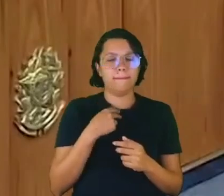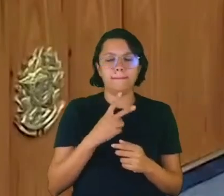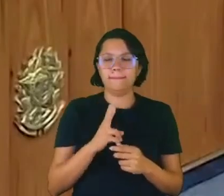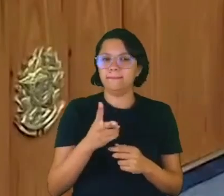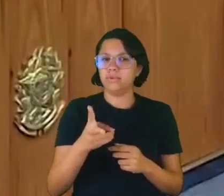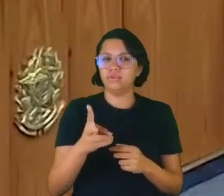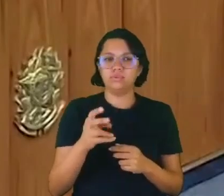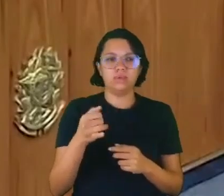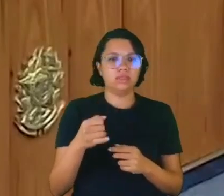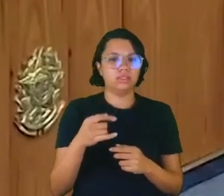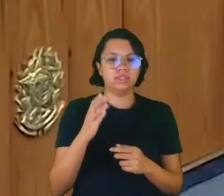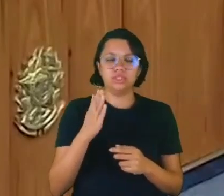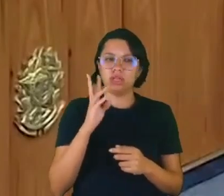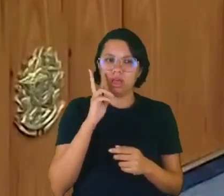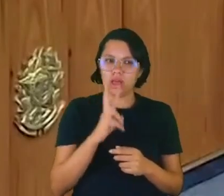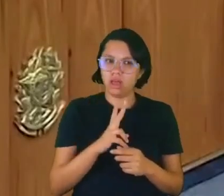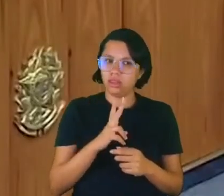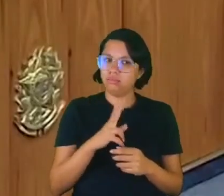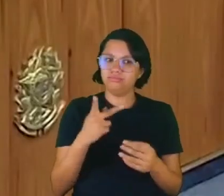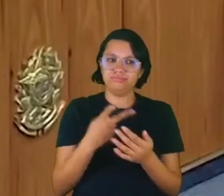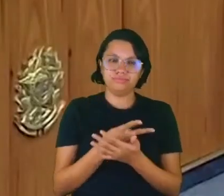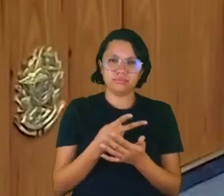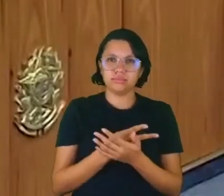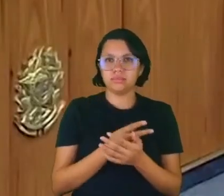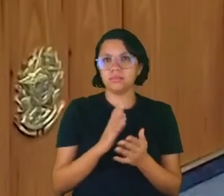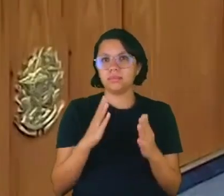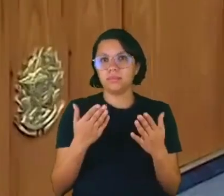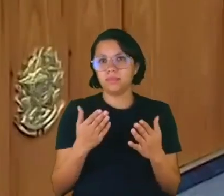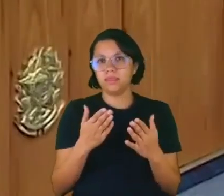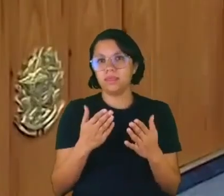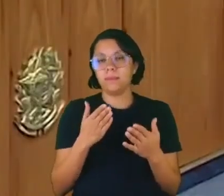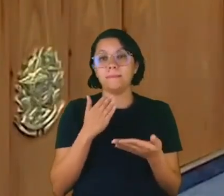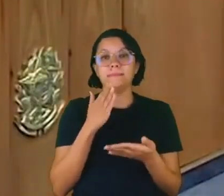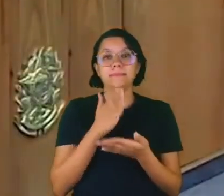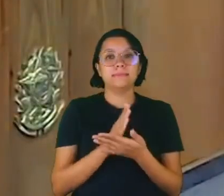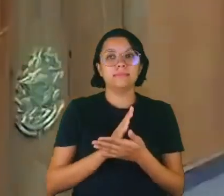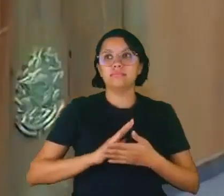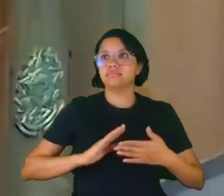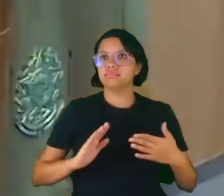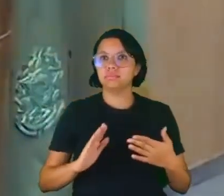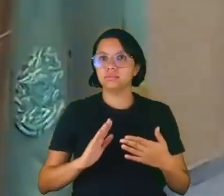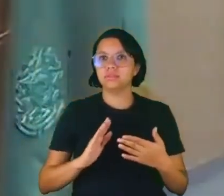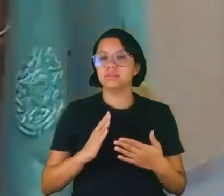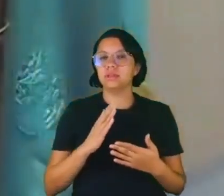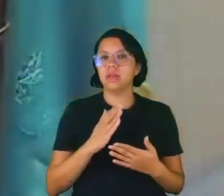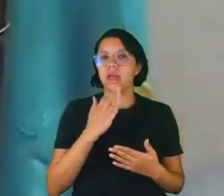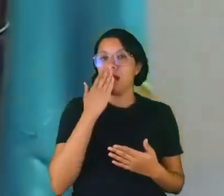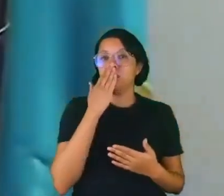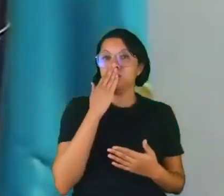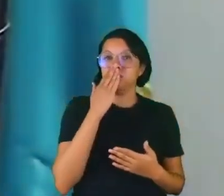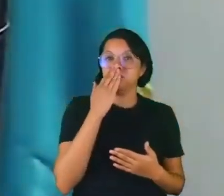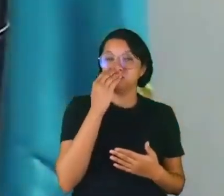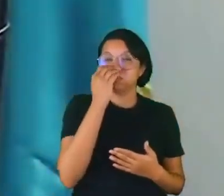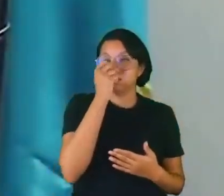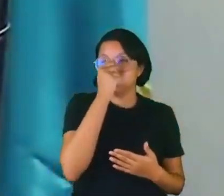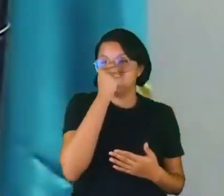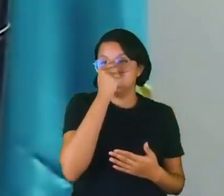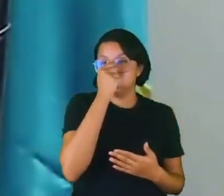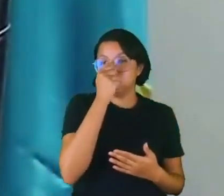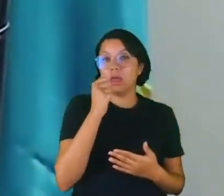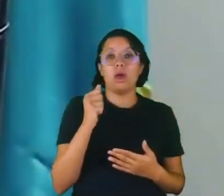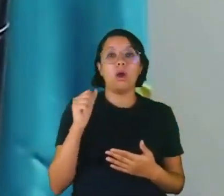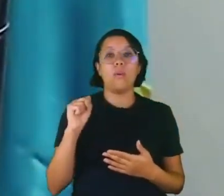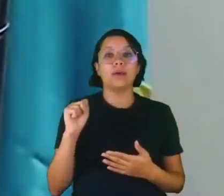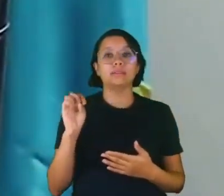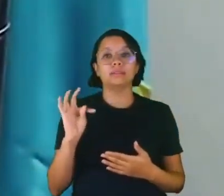ao insucesso mesmo, né? E isso deixa de afogar o STJ também. Vai lá, né? Vai bater.